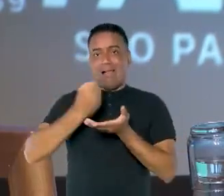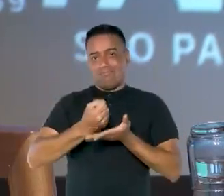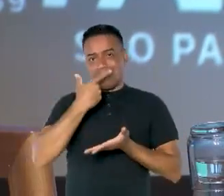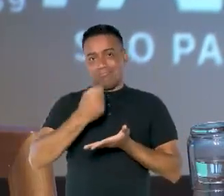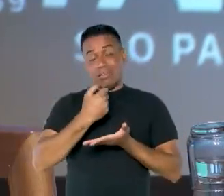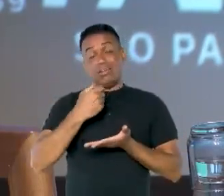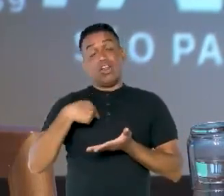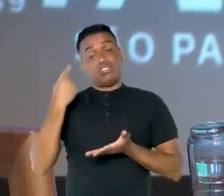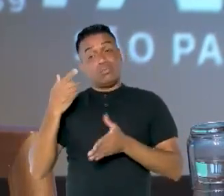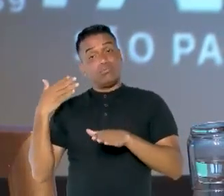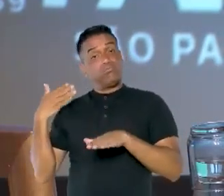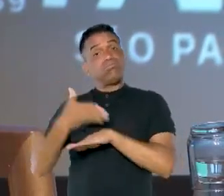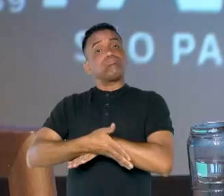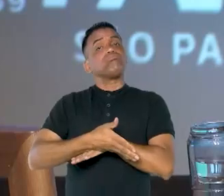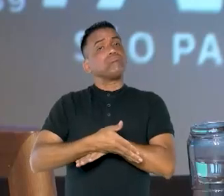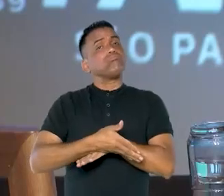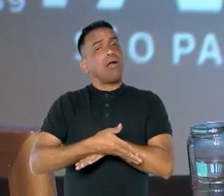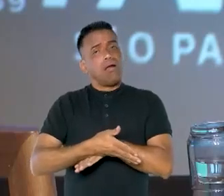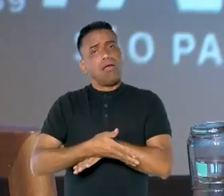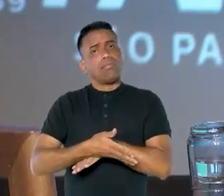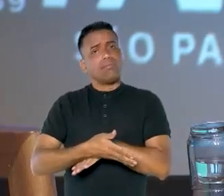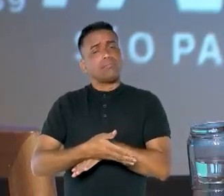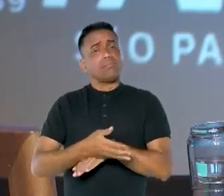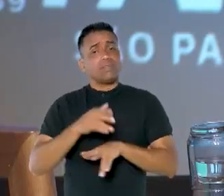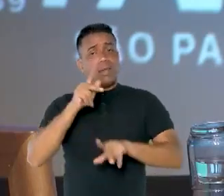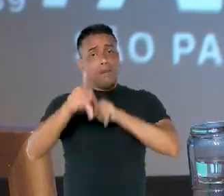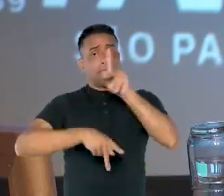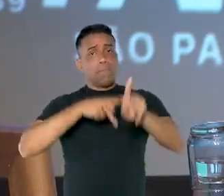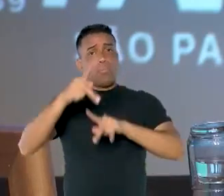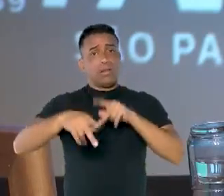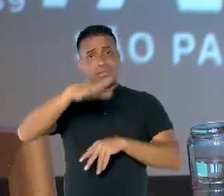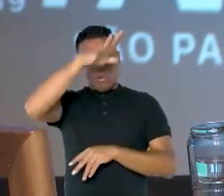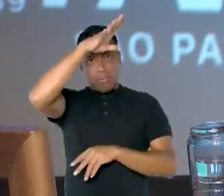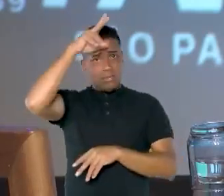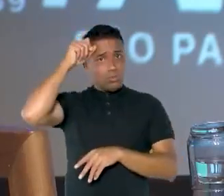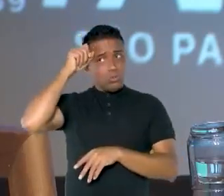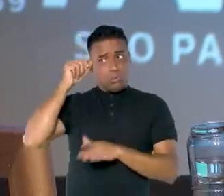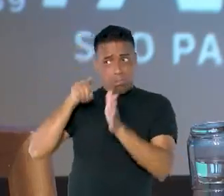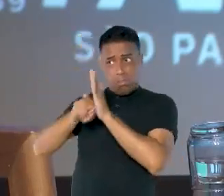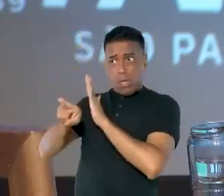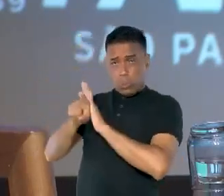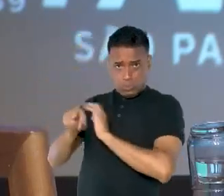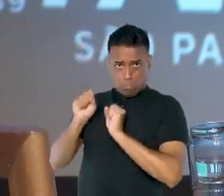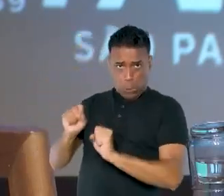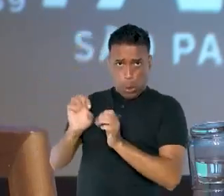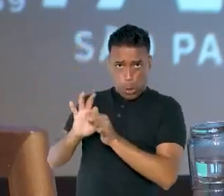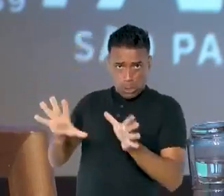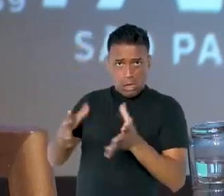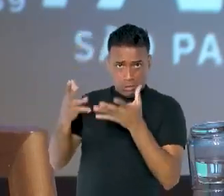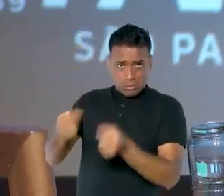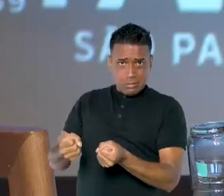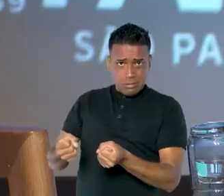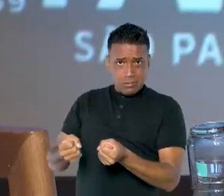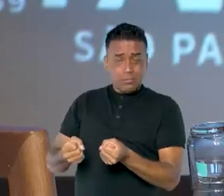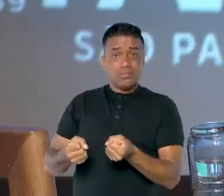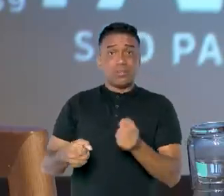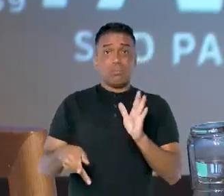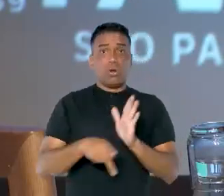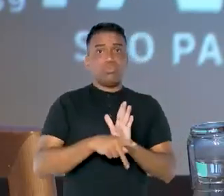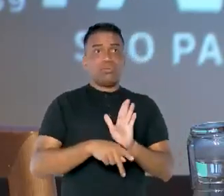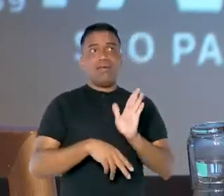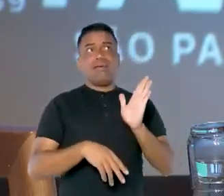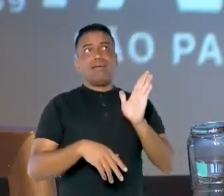entrar no meio do caminho, porque a população amazônica não foi consultada. E não havia, dentro desse protocolo